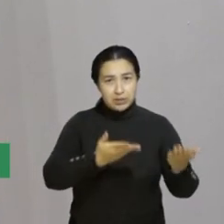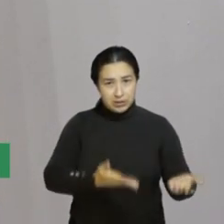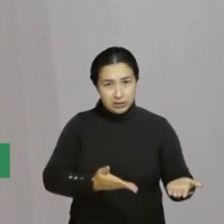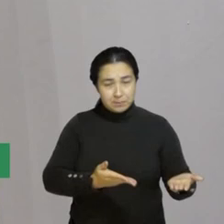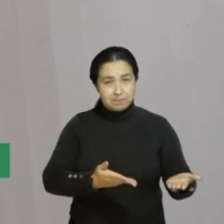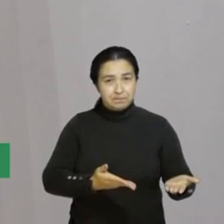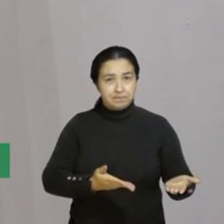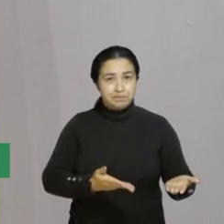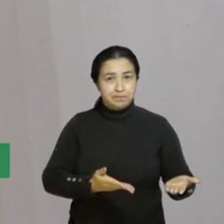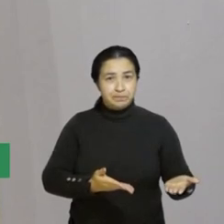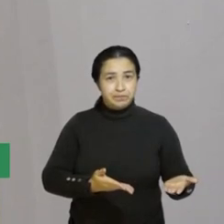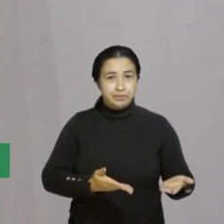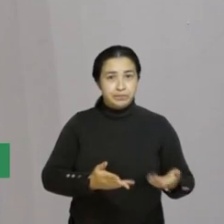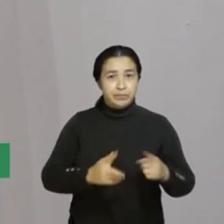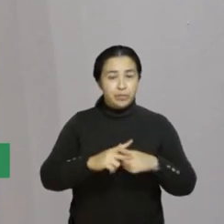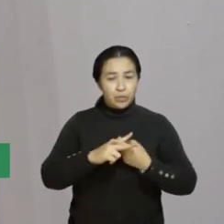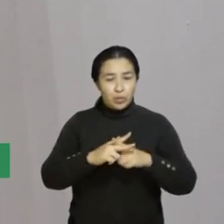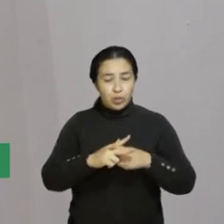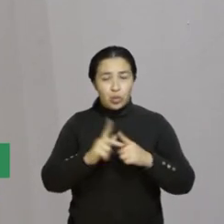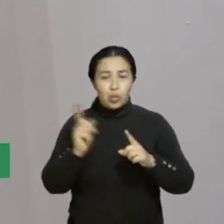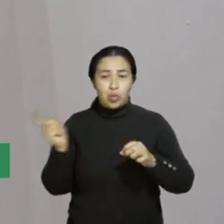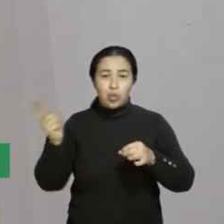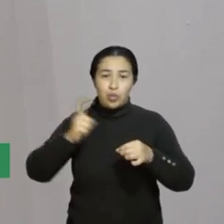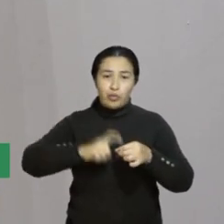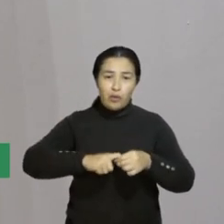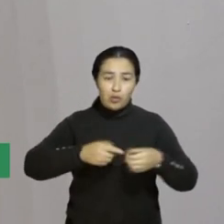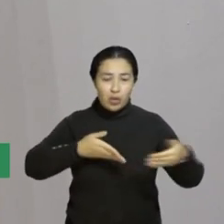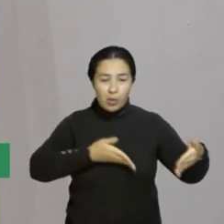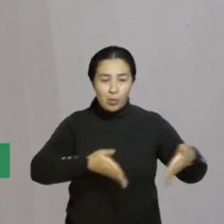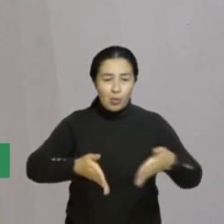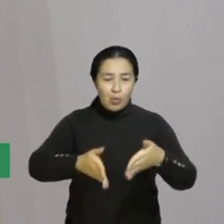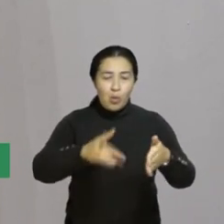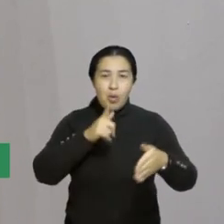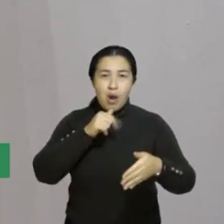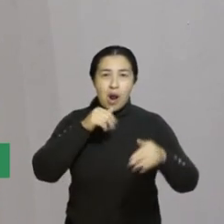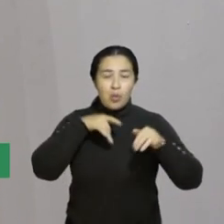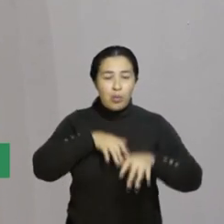boa parte do sistema de fluxo de água da nossa região.